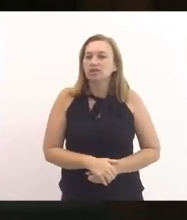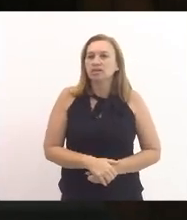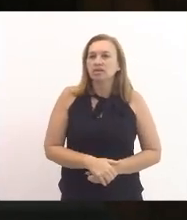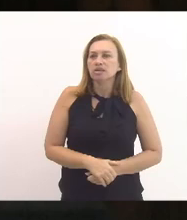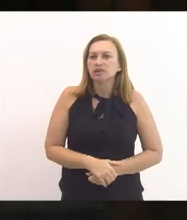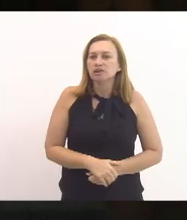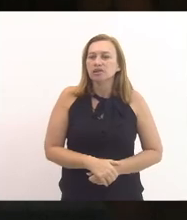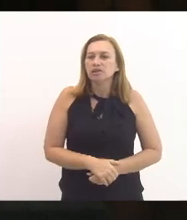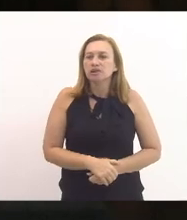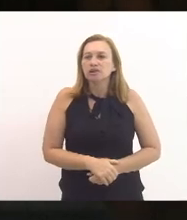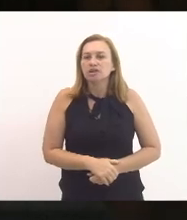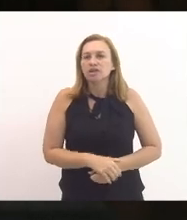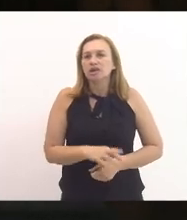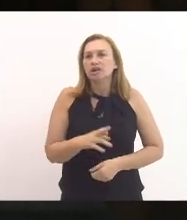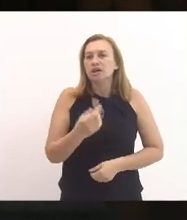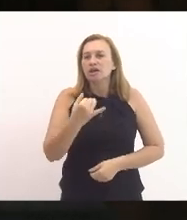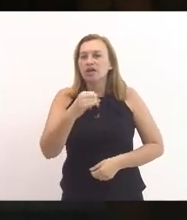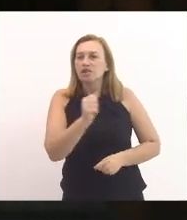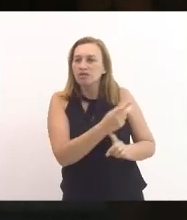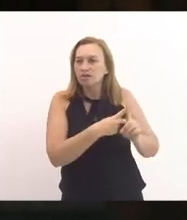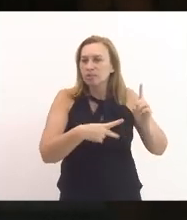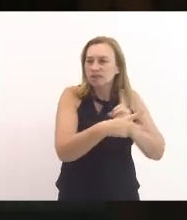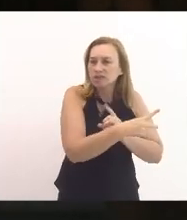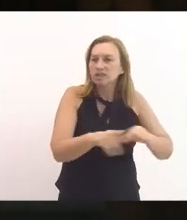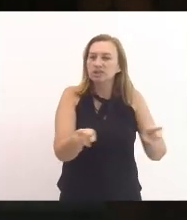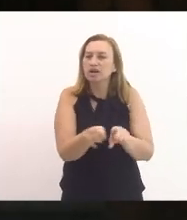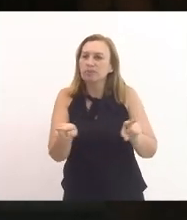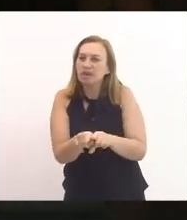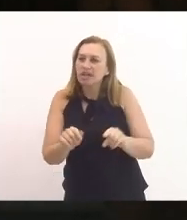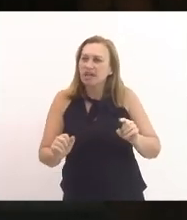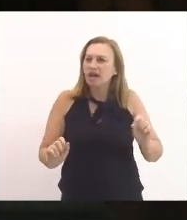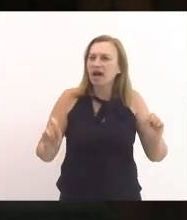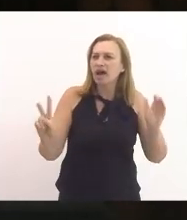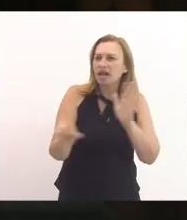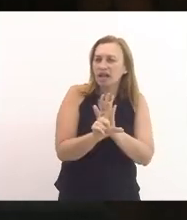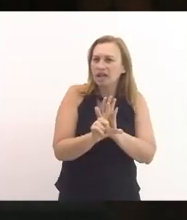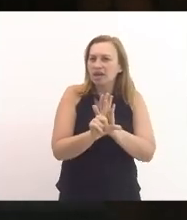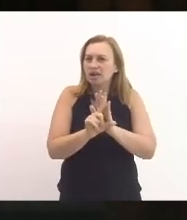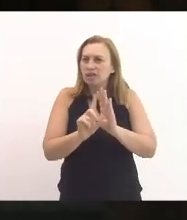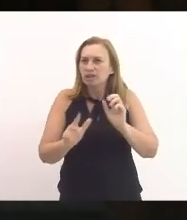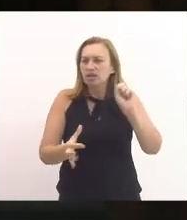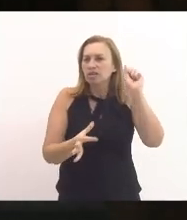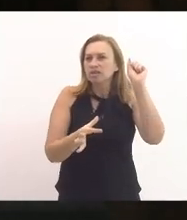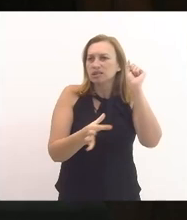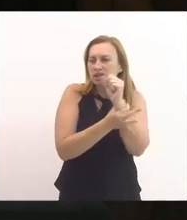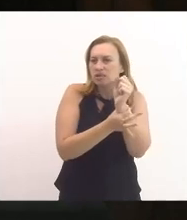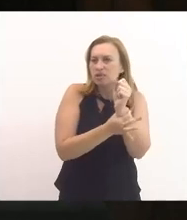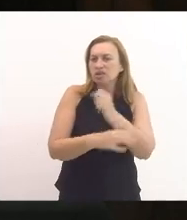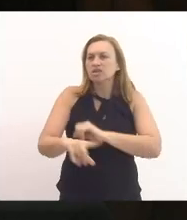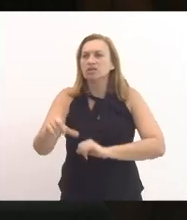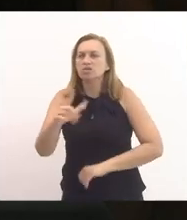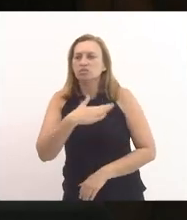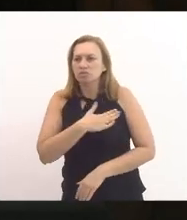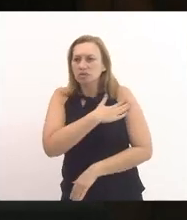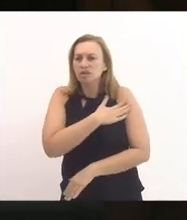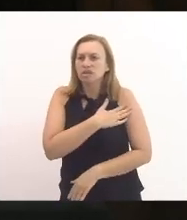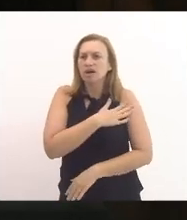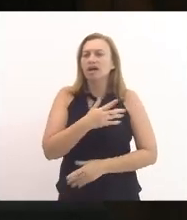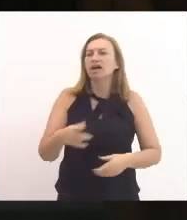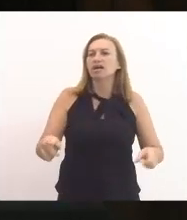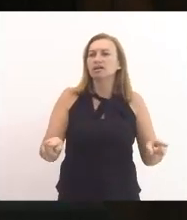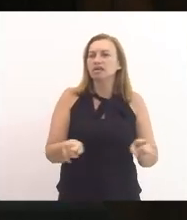na reforma da Previdência depois avançou na lei de proteção social dos militares e eles têm a